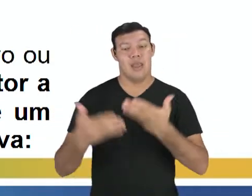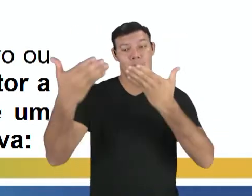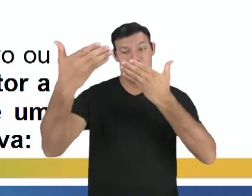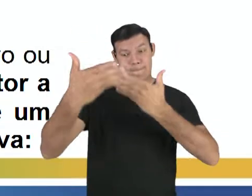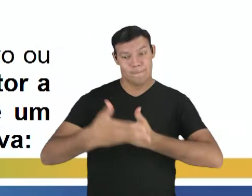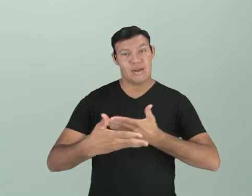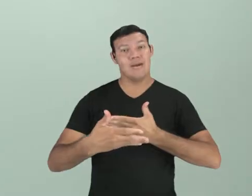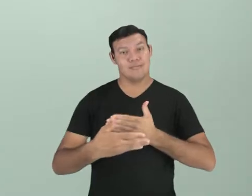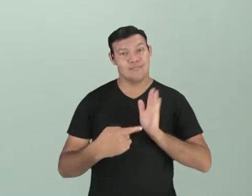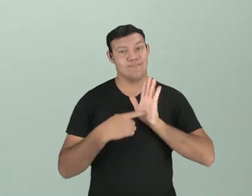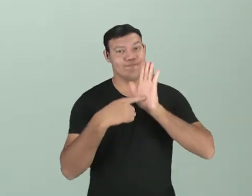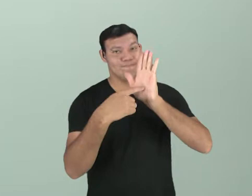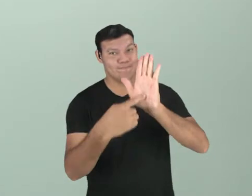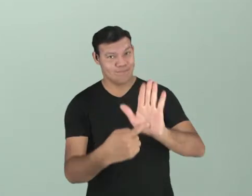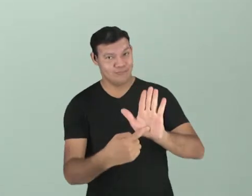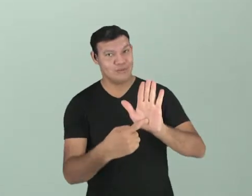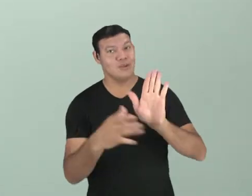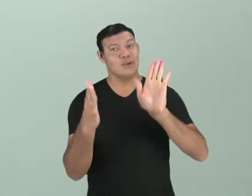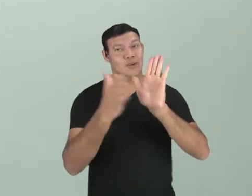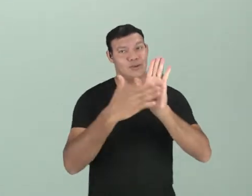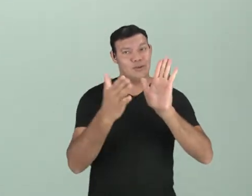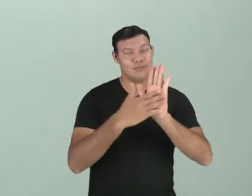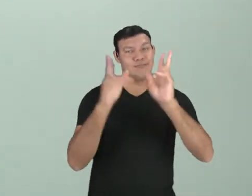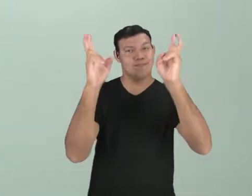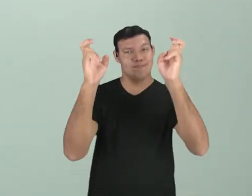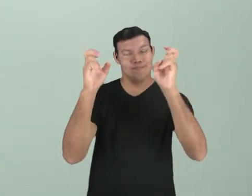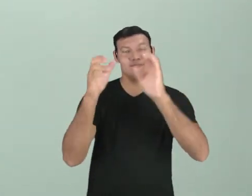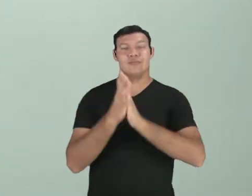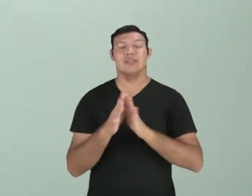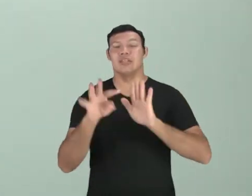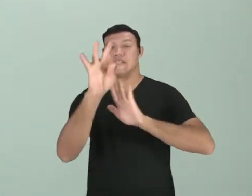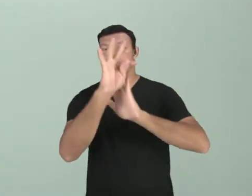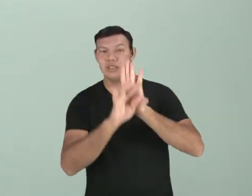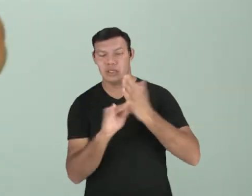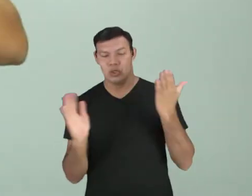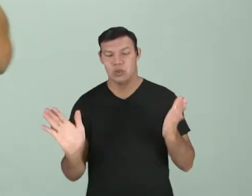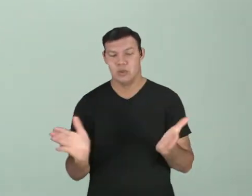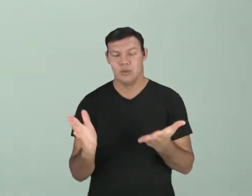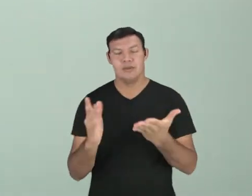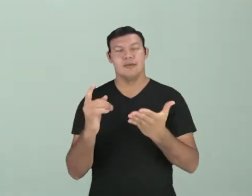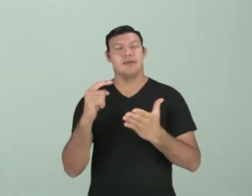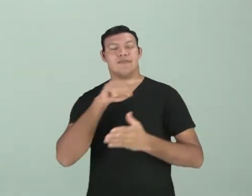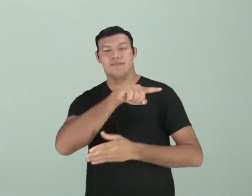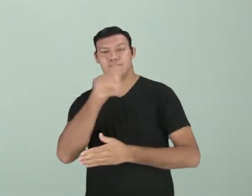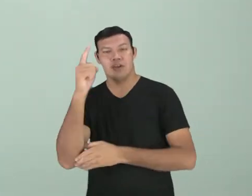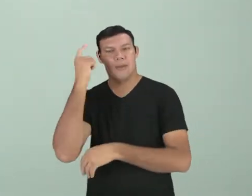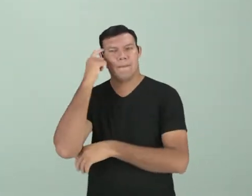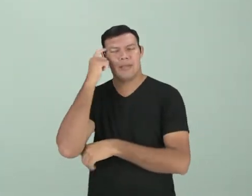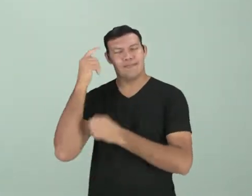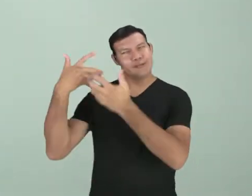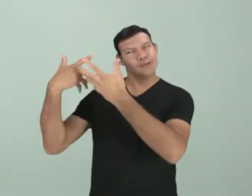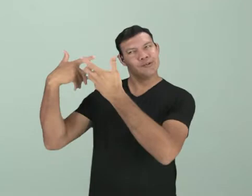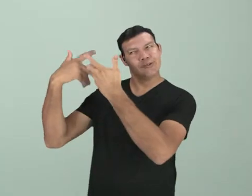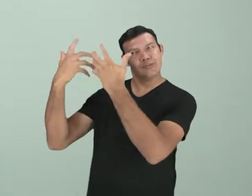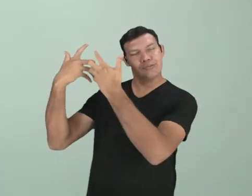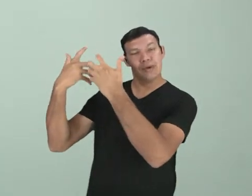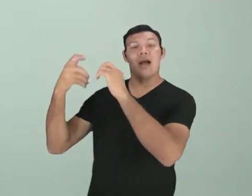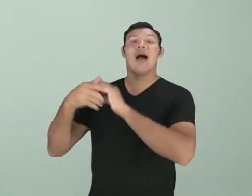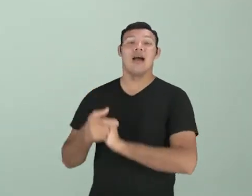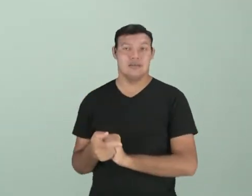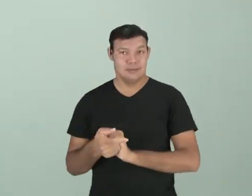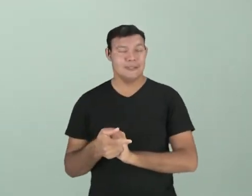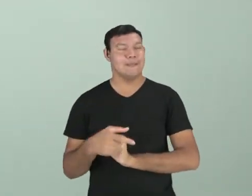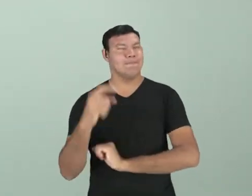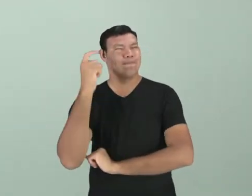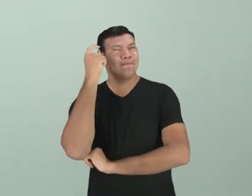vai trazer um tema para você com textos motivadores. A partir desse tema, você vai pensar, refletir sobre